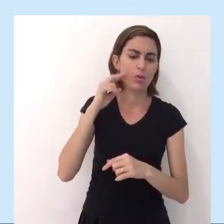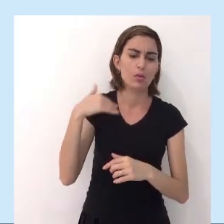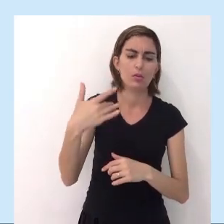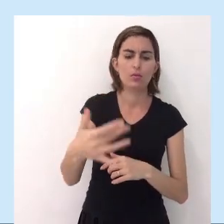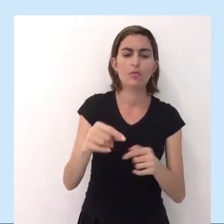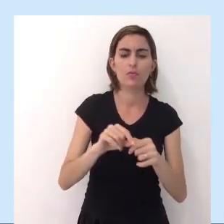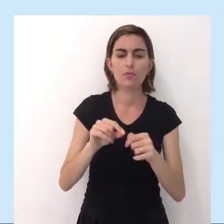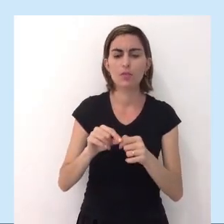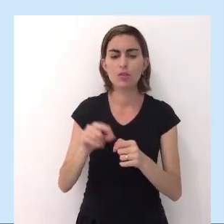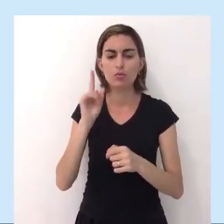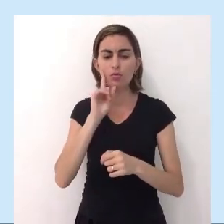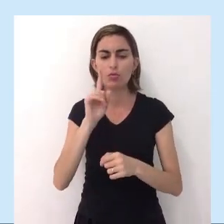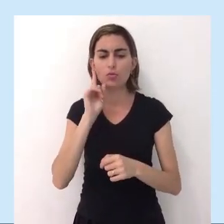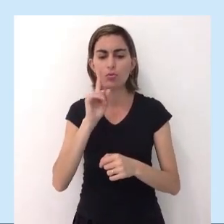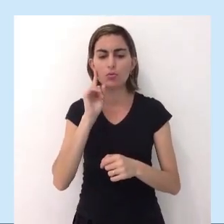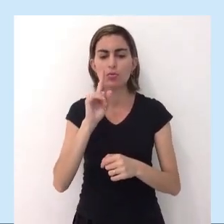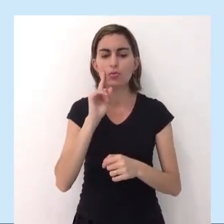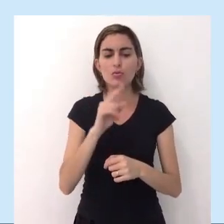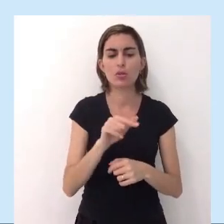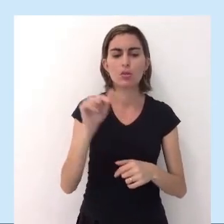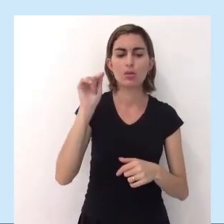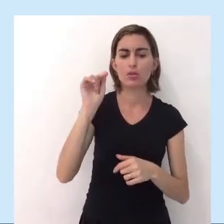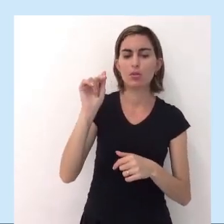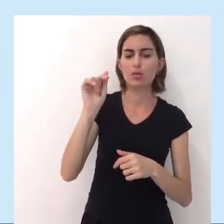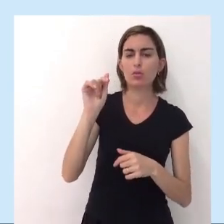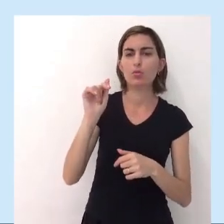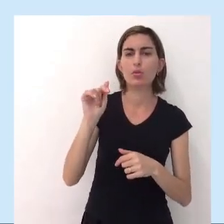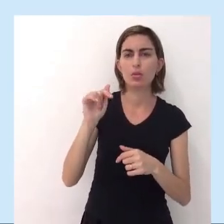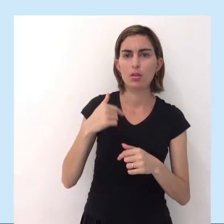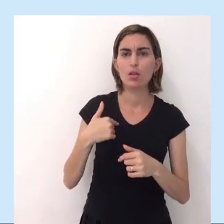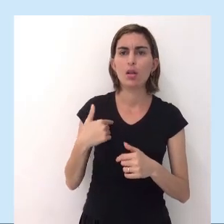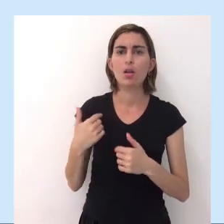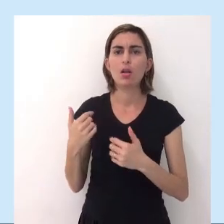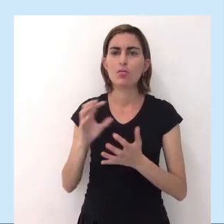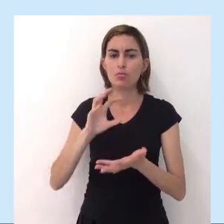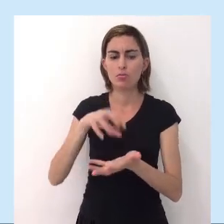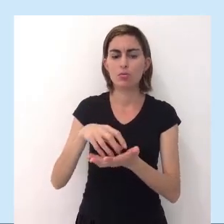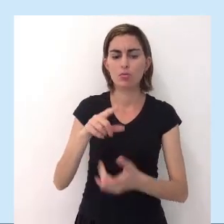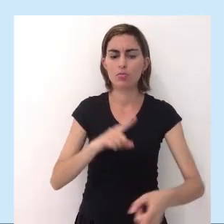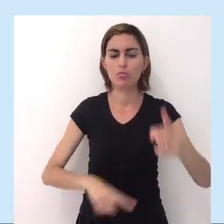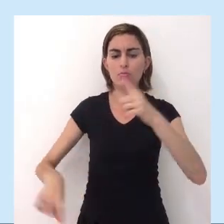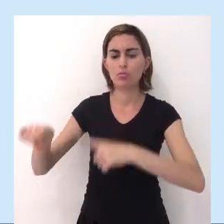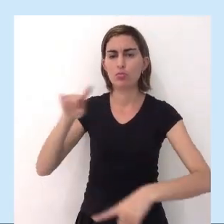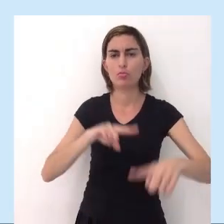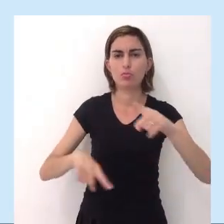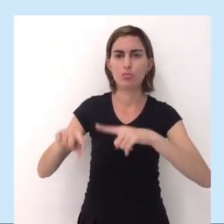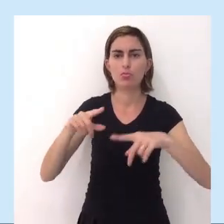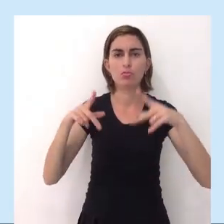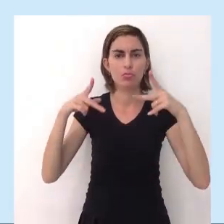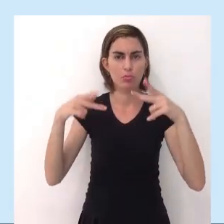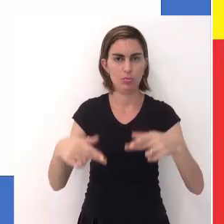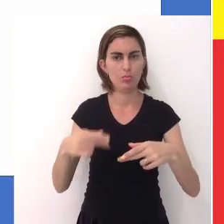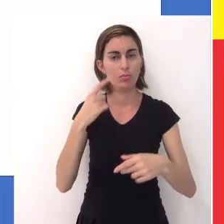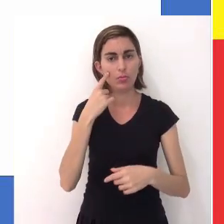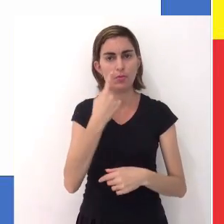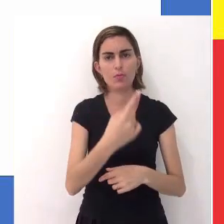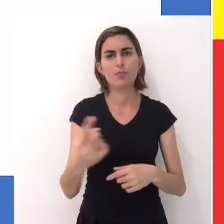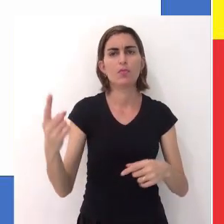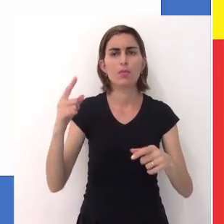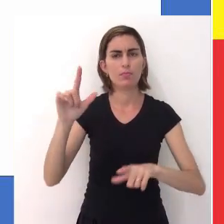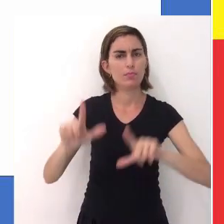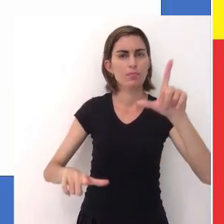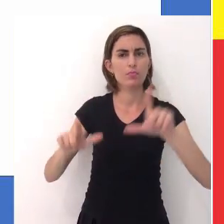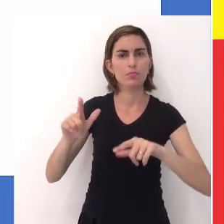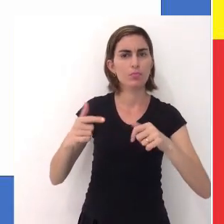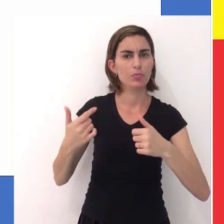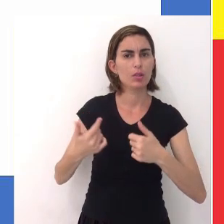histórico que fez os Estados Unidos aí estar no centro, né, da hegemonia, estar no centro aí do controle, ok? Observa na tela. A gente vai ver